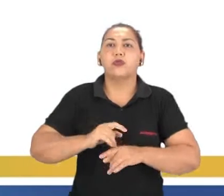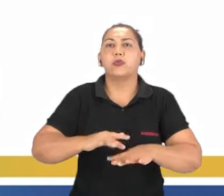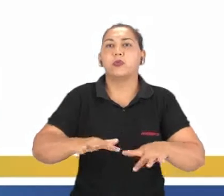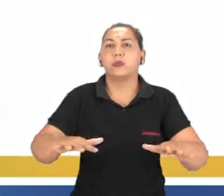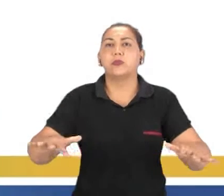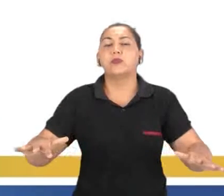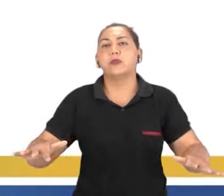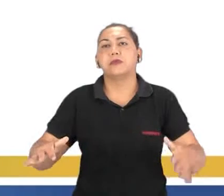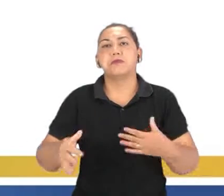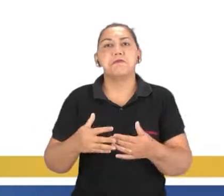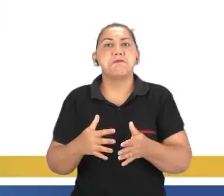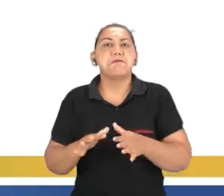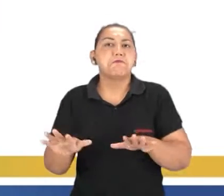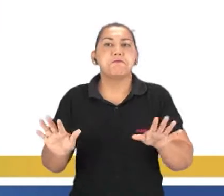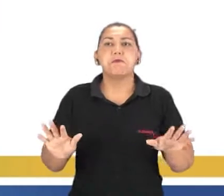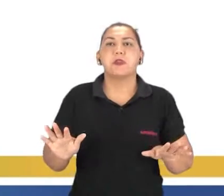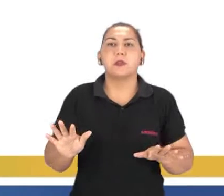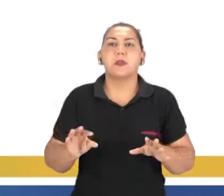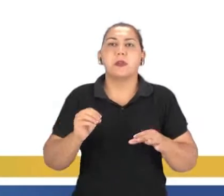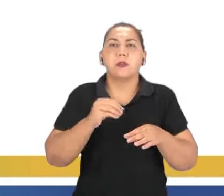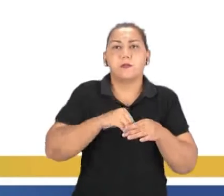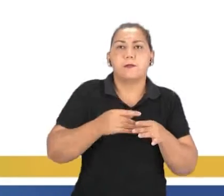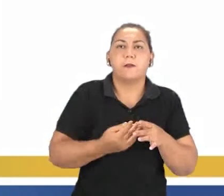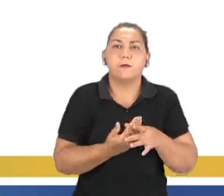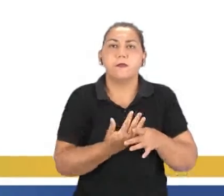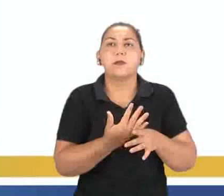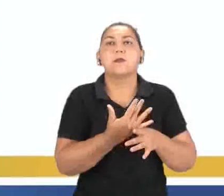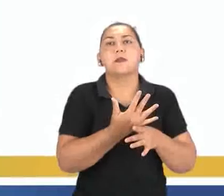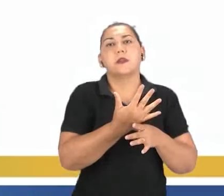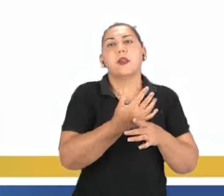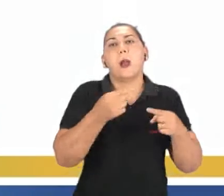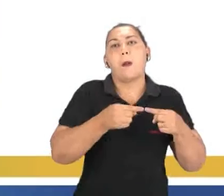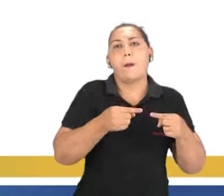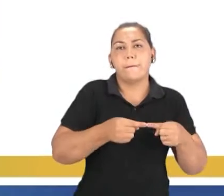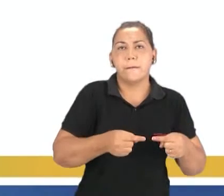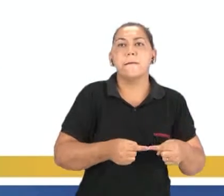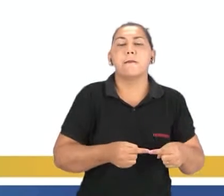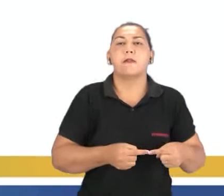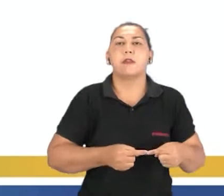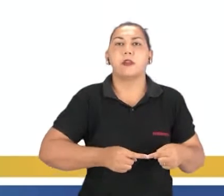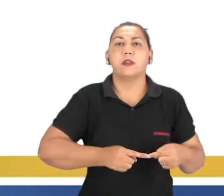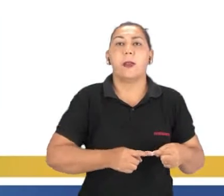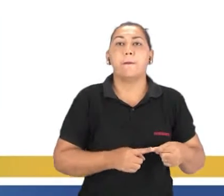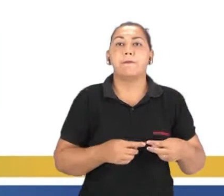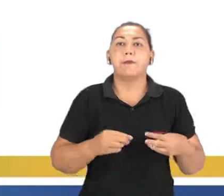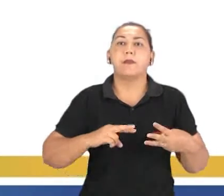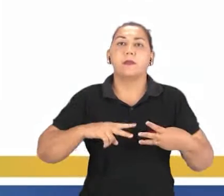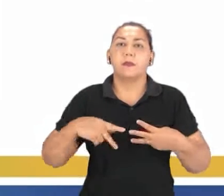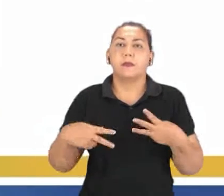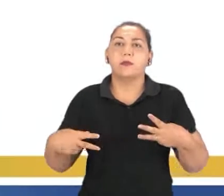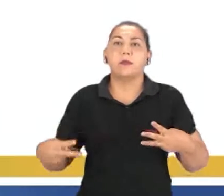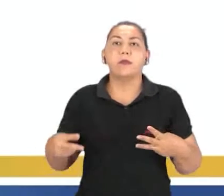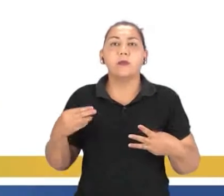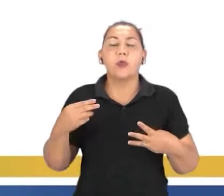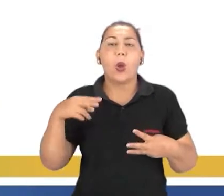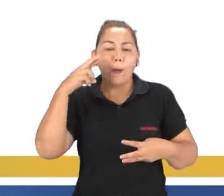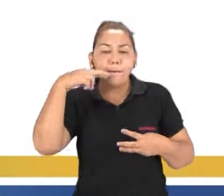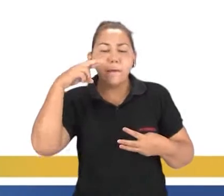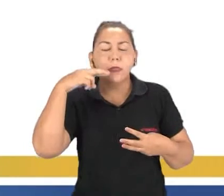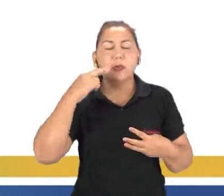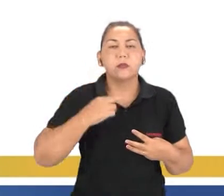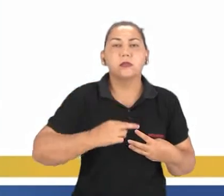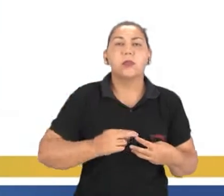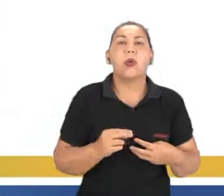na fecundação eles vão se combinar ao acaso. Então, foi isso que o Mendel ele observou a partir desses experimentos com duas ou